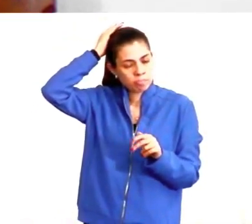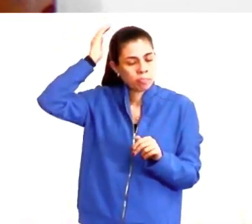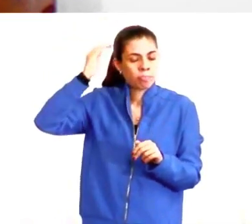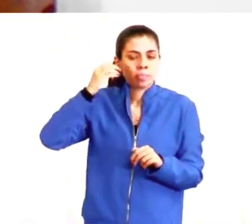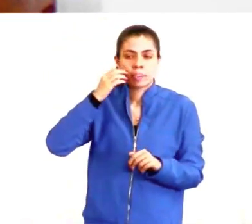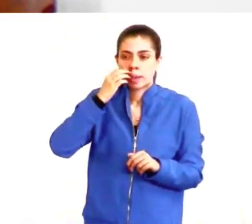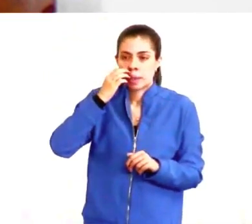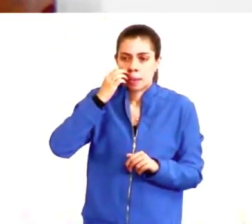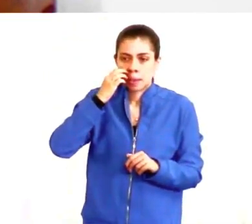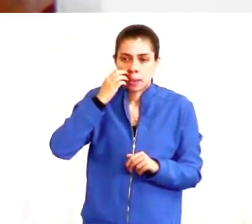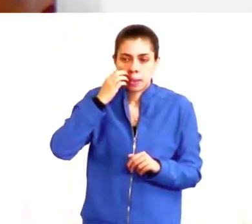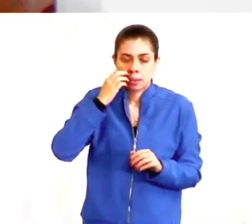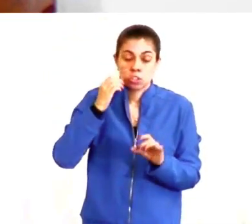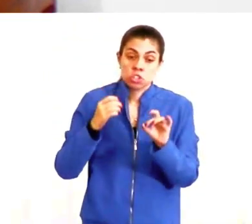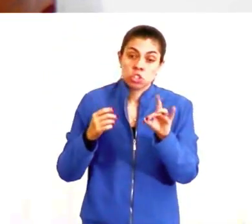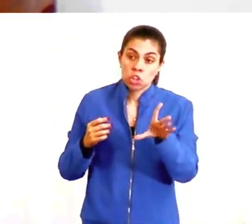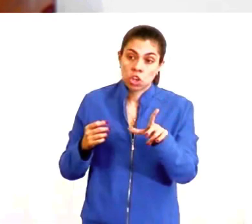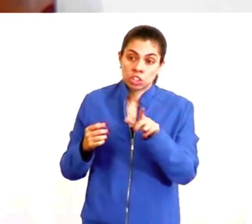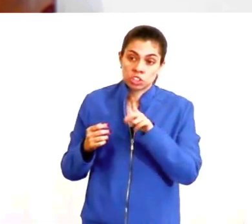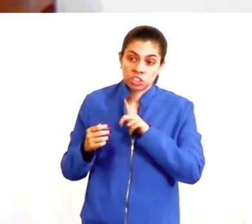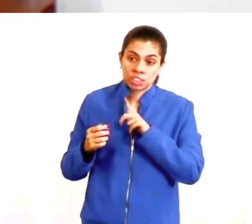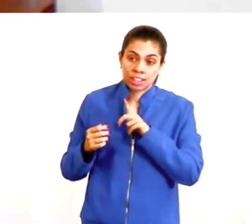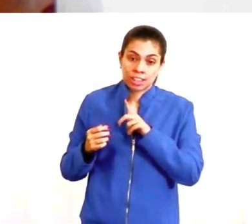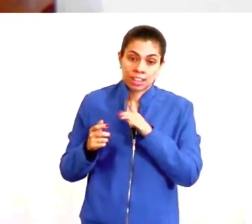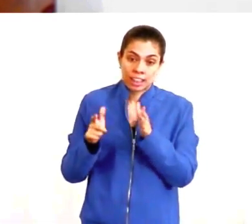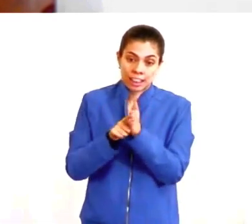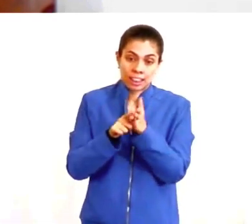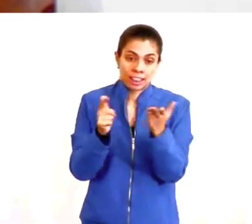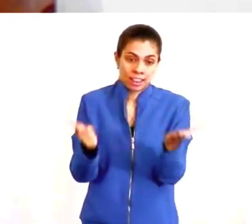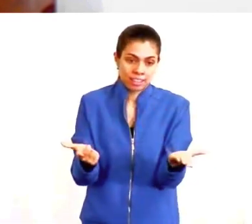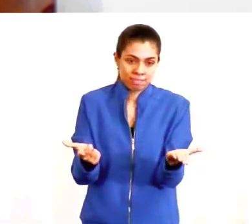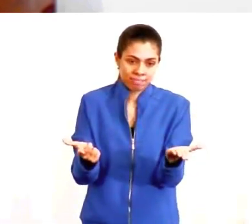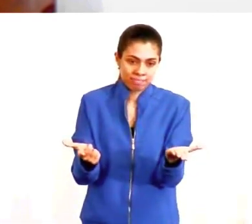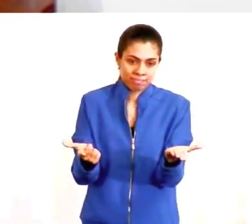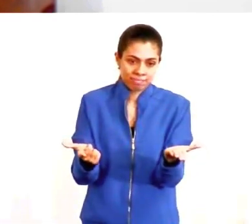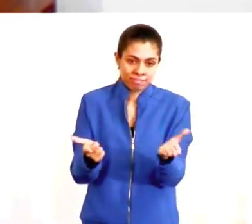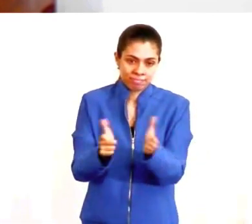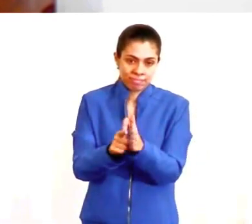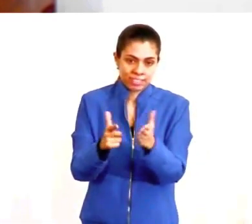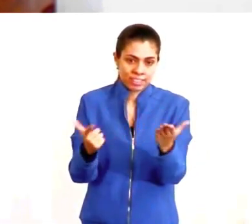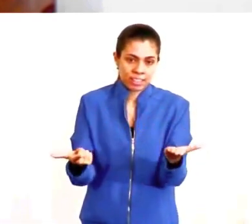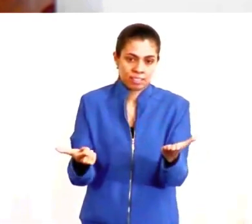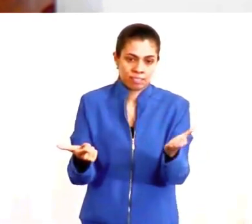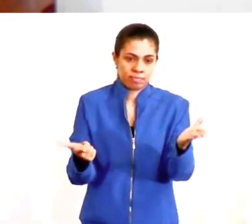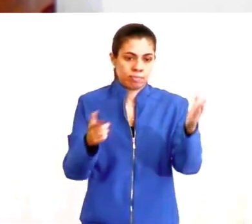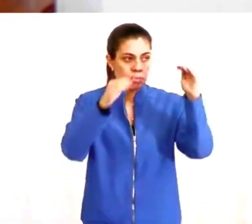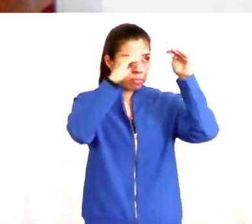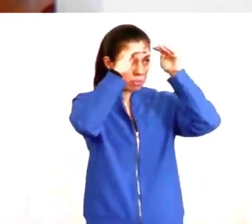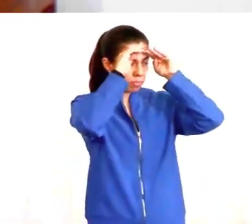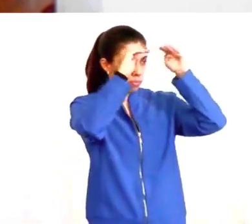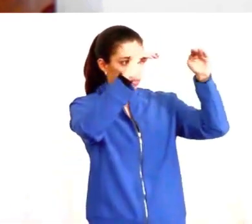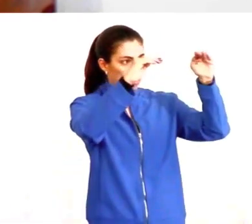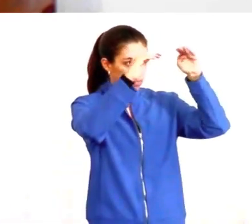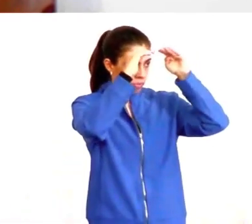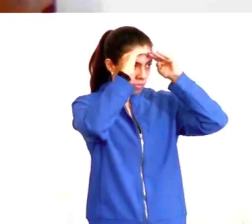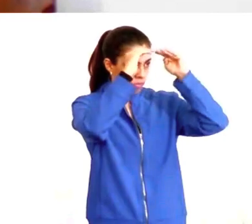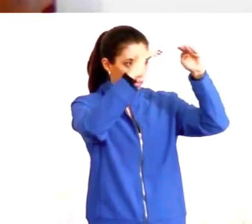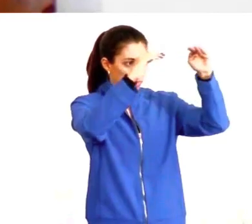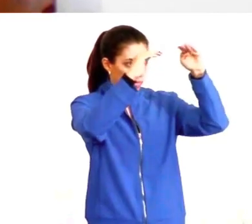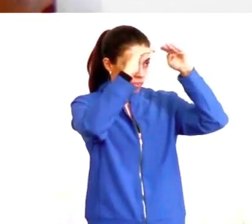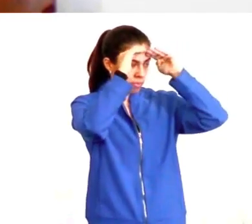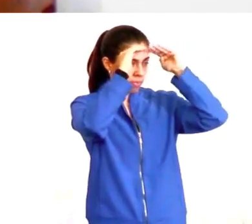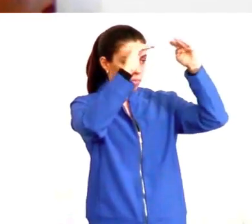de lei, de ordem, para que o povo judeu cumprisse e fizesse todas as